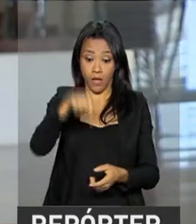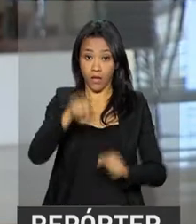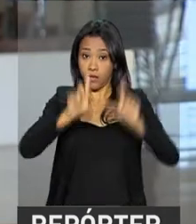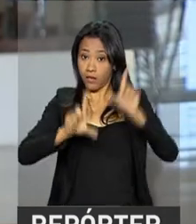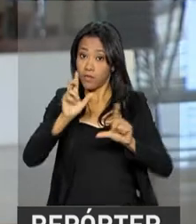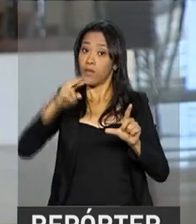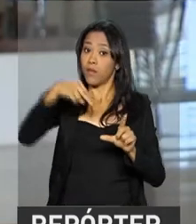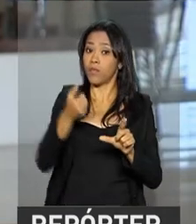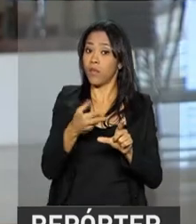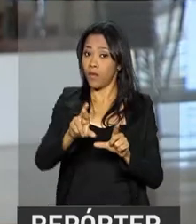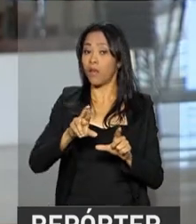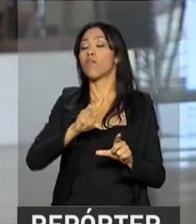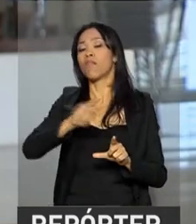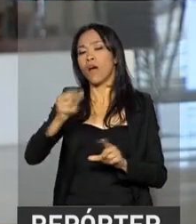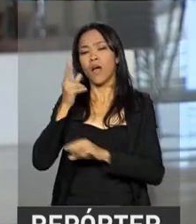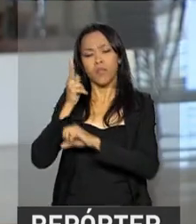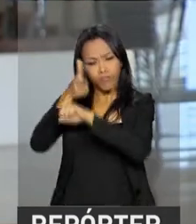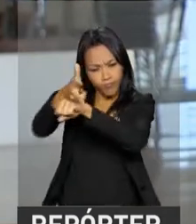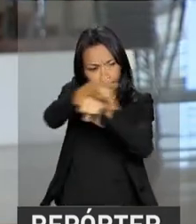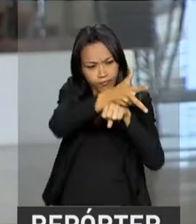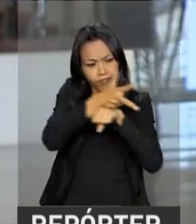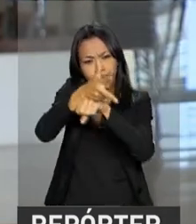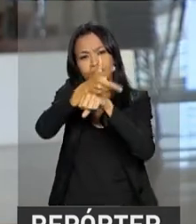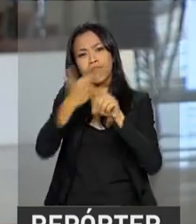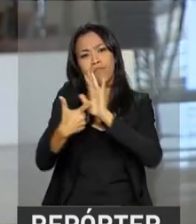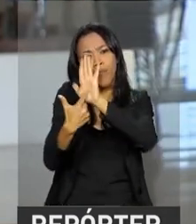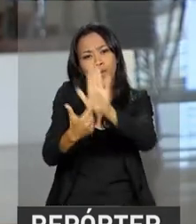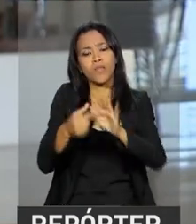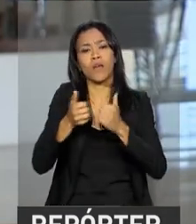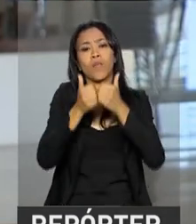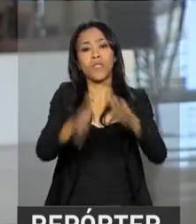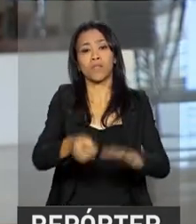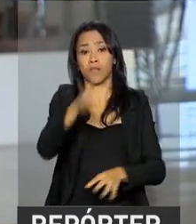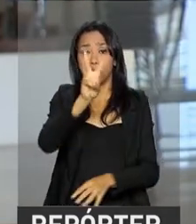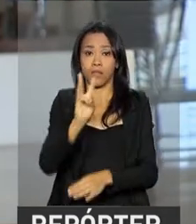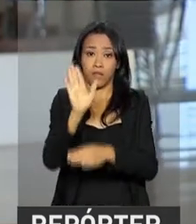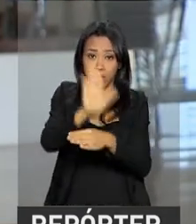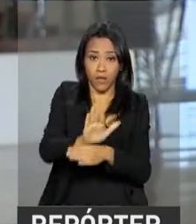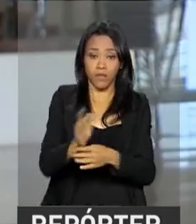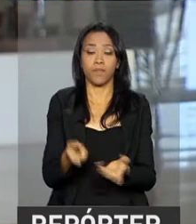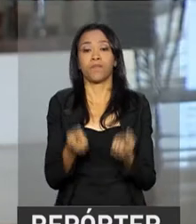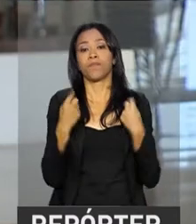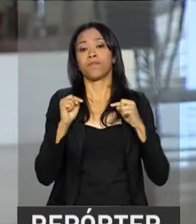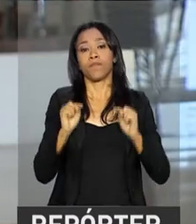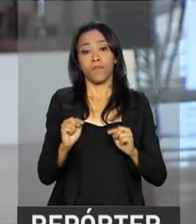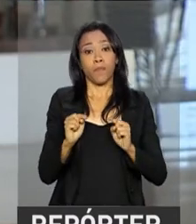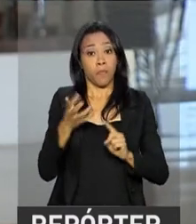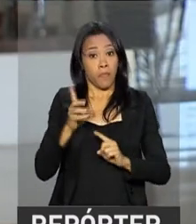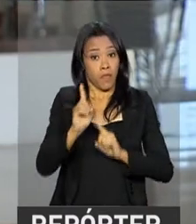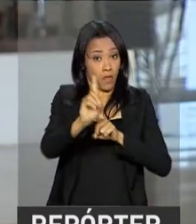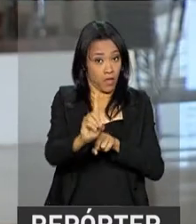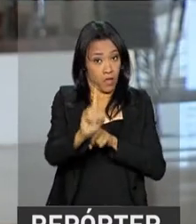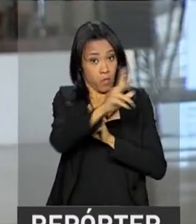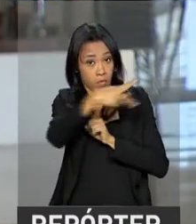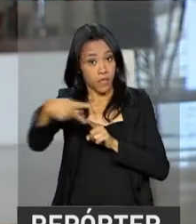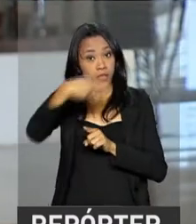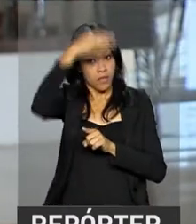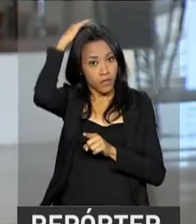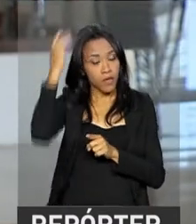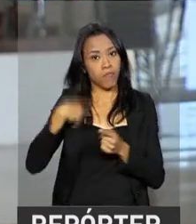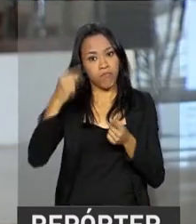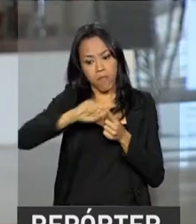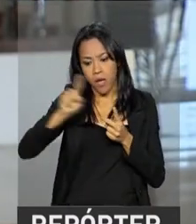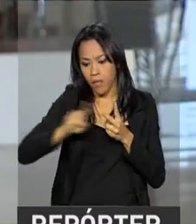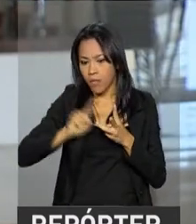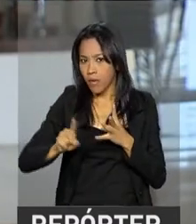transmitir o evento ao vivo a partir das três horas da tarde e o presidente michel temer cumprir uma extensa agenda durante